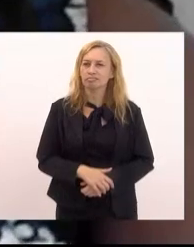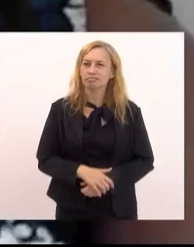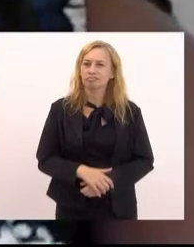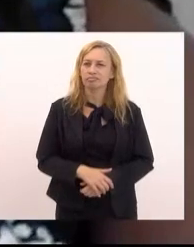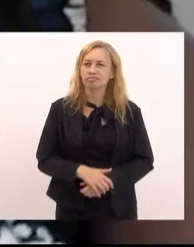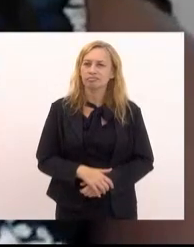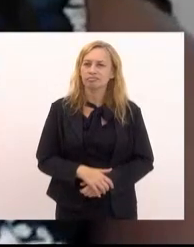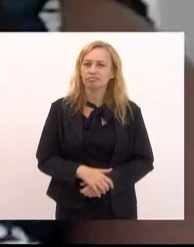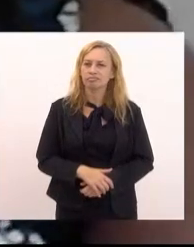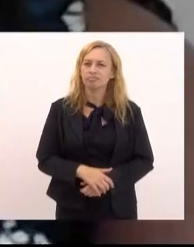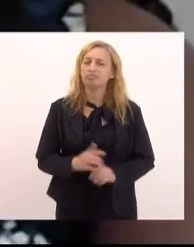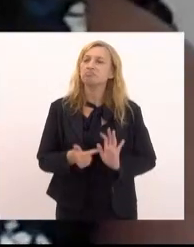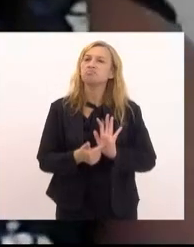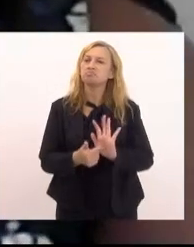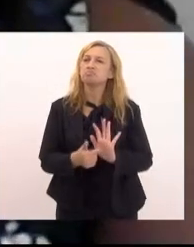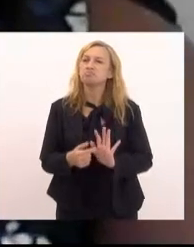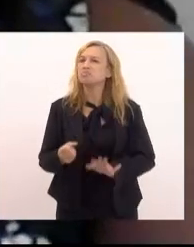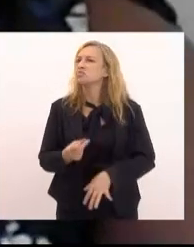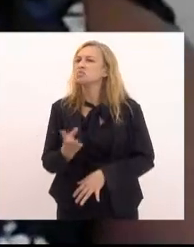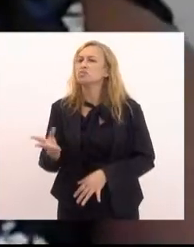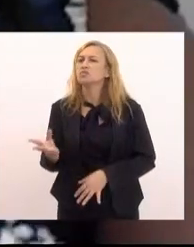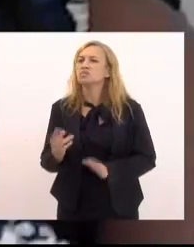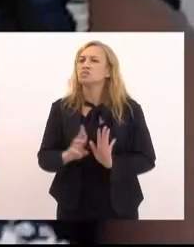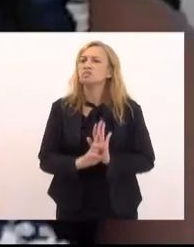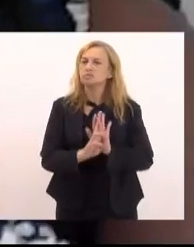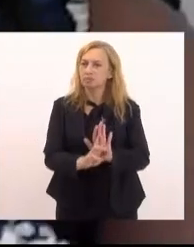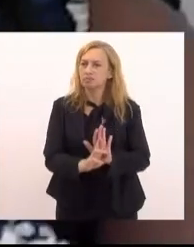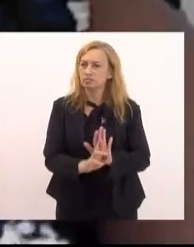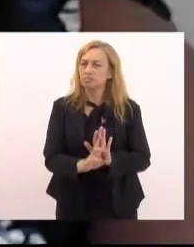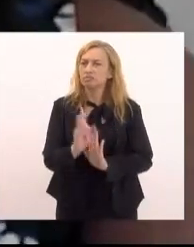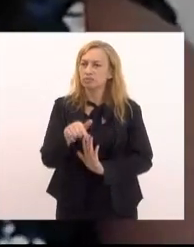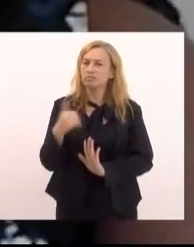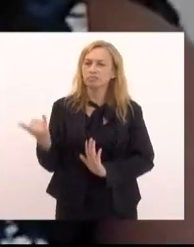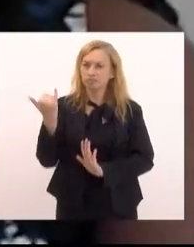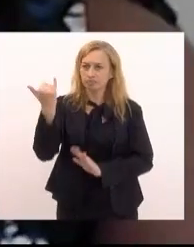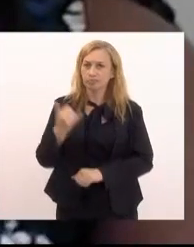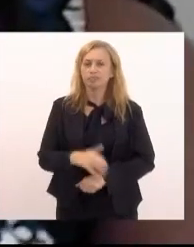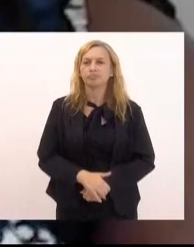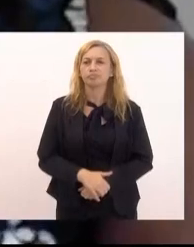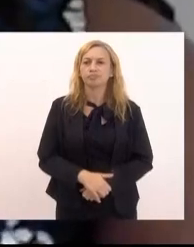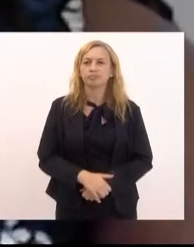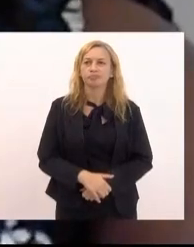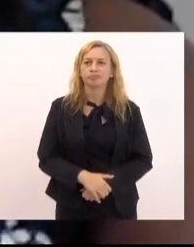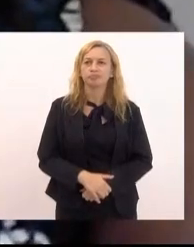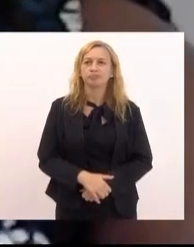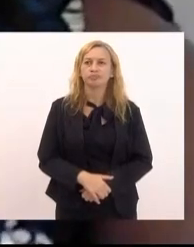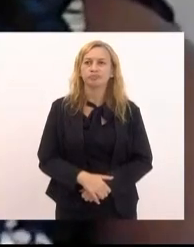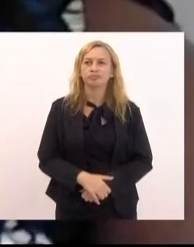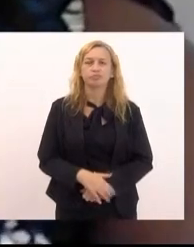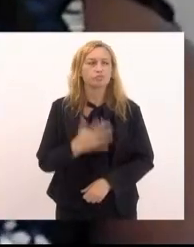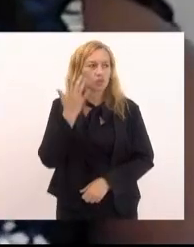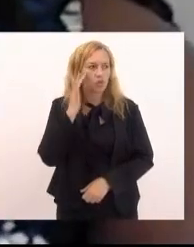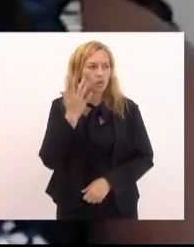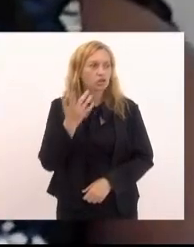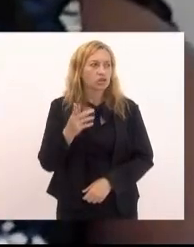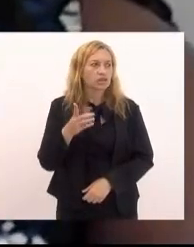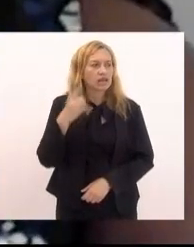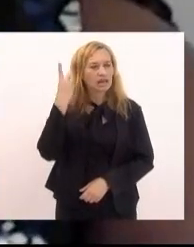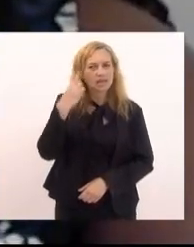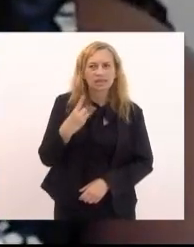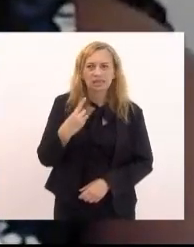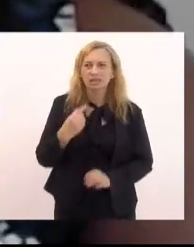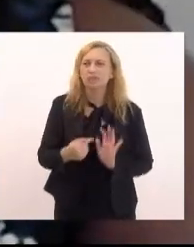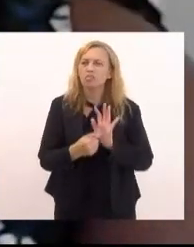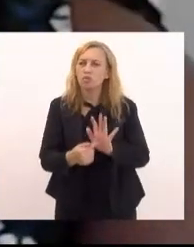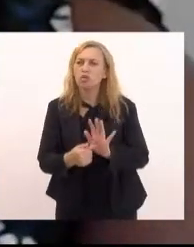Isso só demonstra o quanto representatividade é importante. Acho que a Dani é um símbolo do quanto